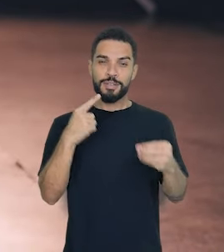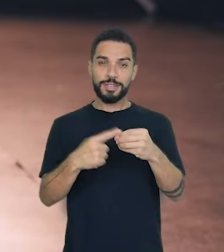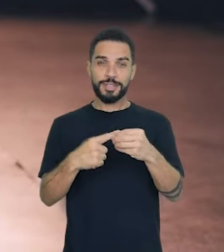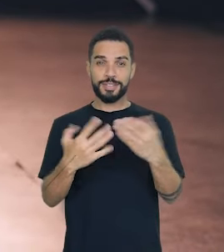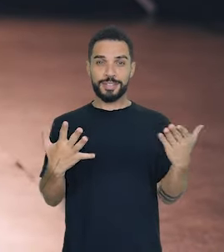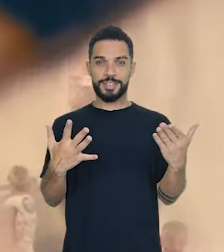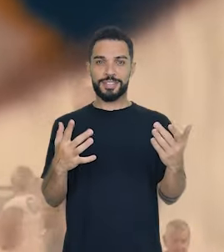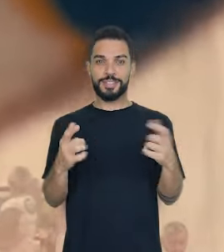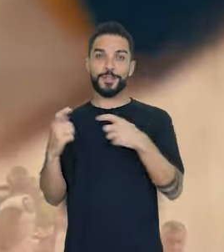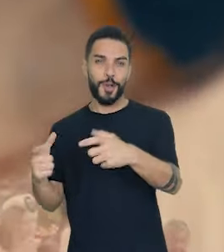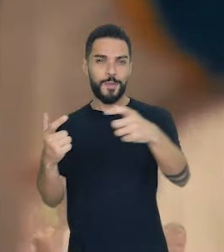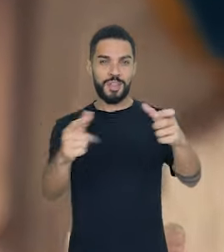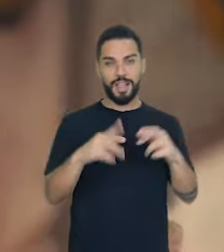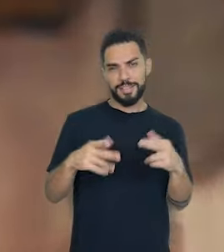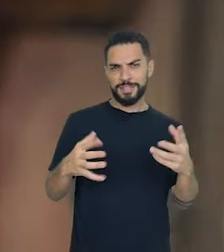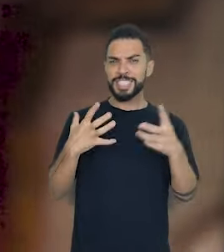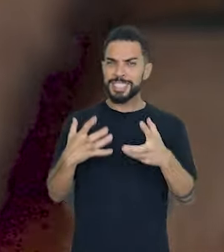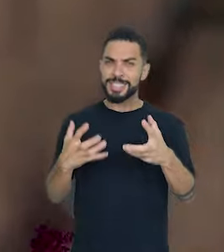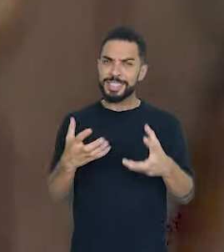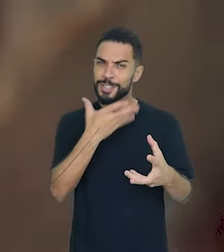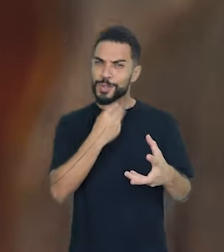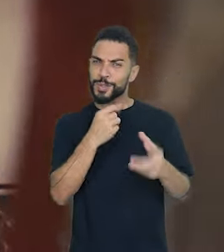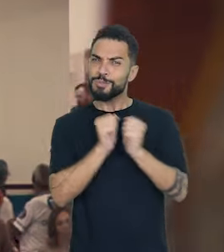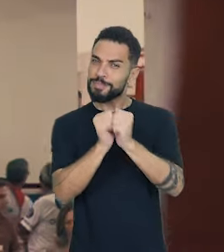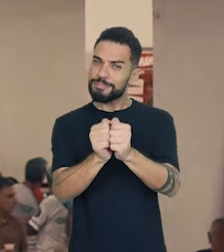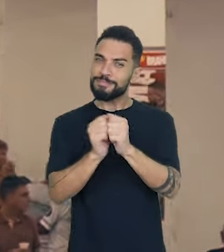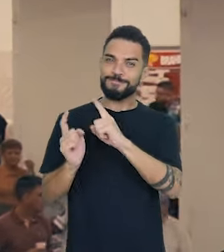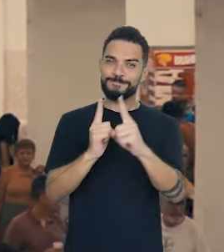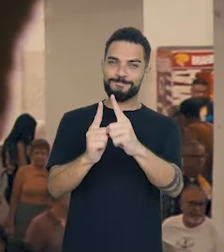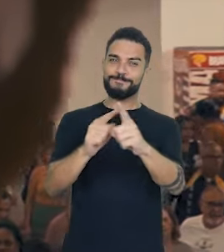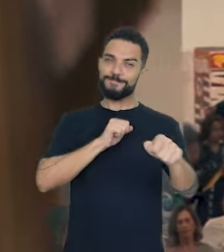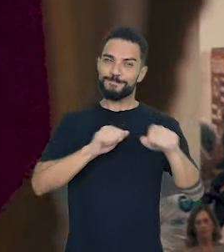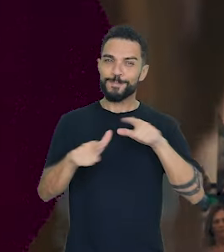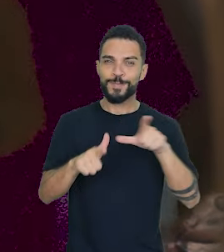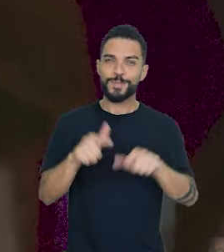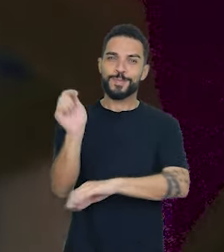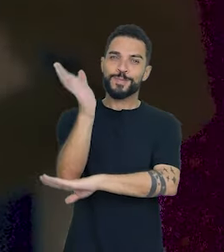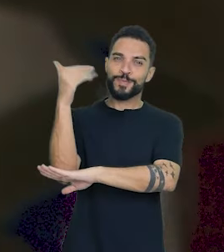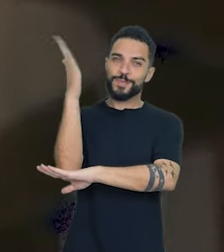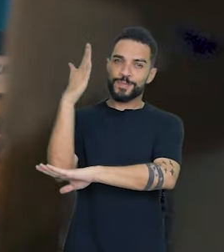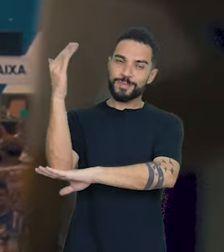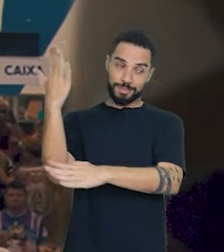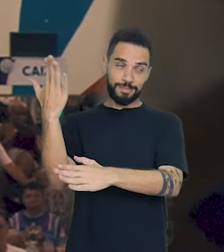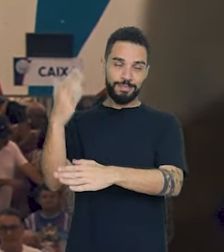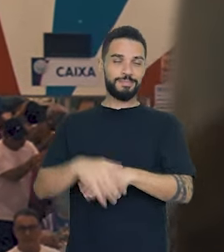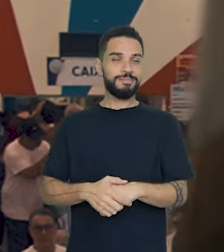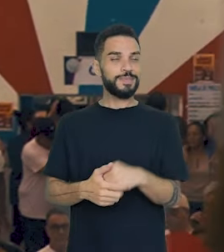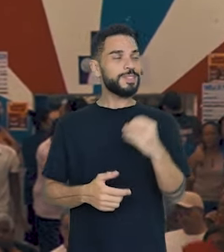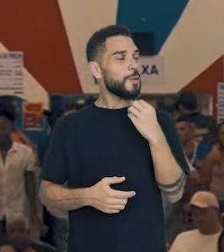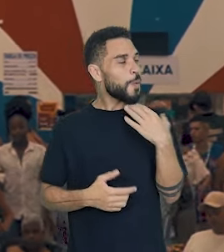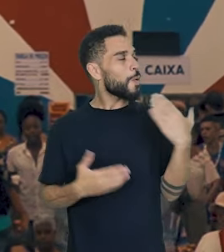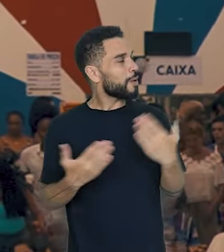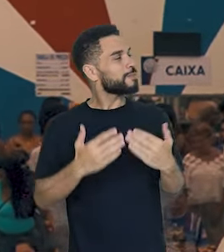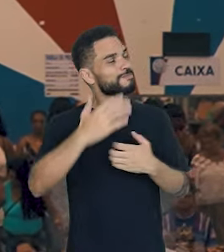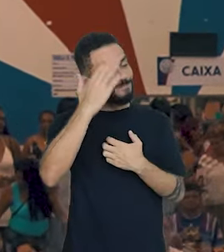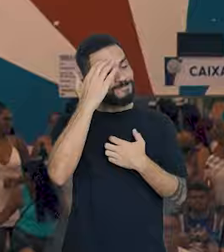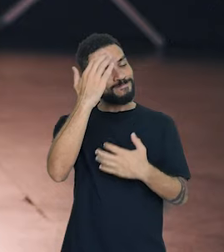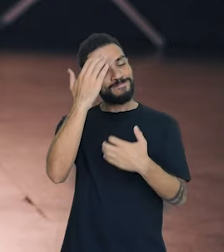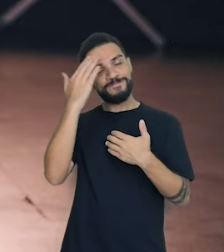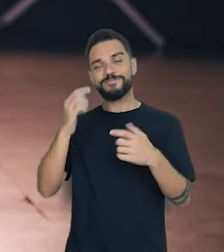Outras agremiações estavam interessadas no trabalho dele. Graças a Deus,